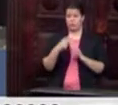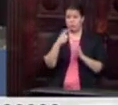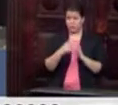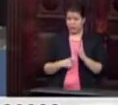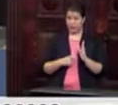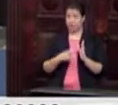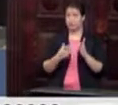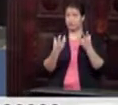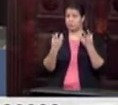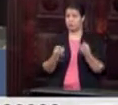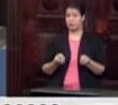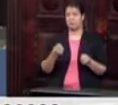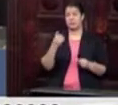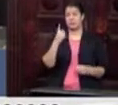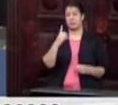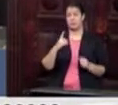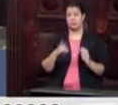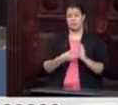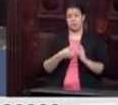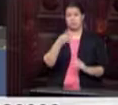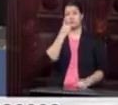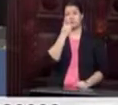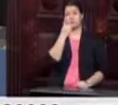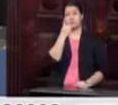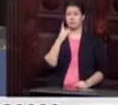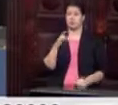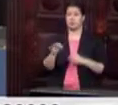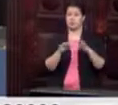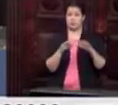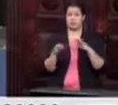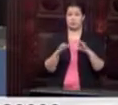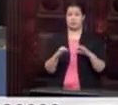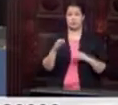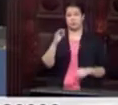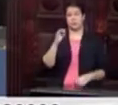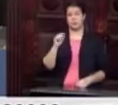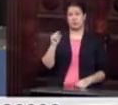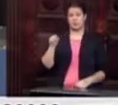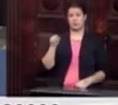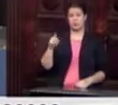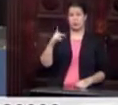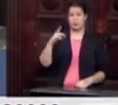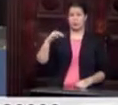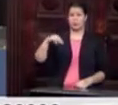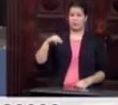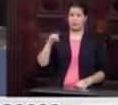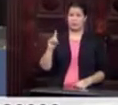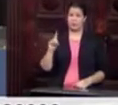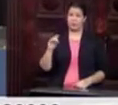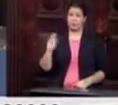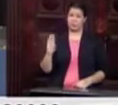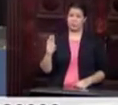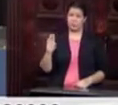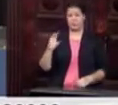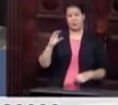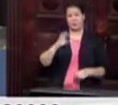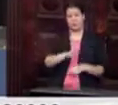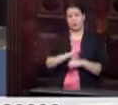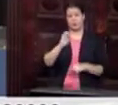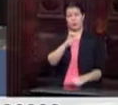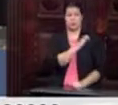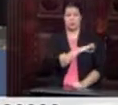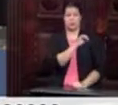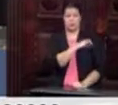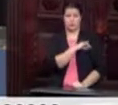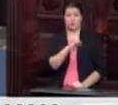base na Câmara dos Deputados, foi elaborado por um deputado do PMDB do Estado do Rio de Janeiro.